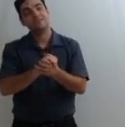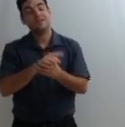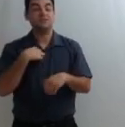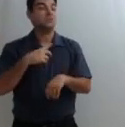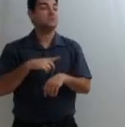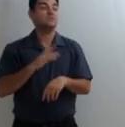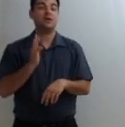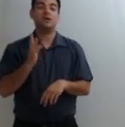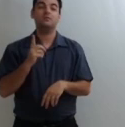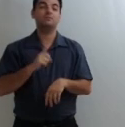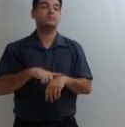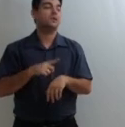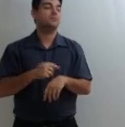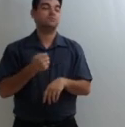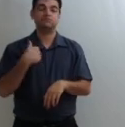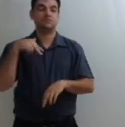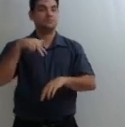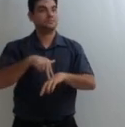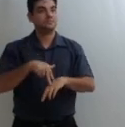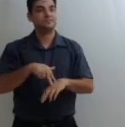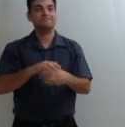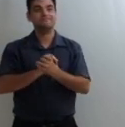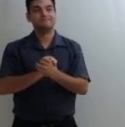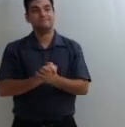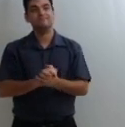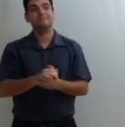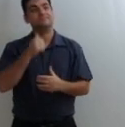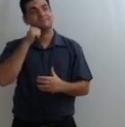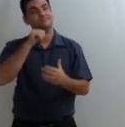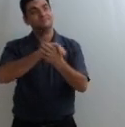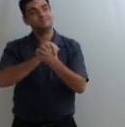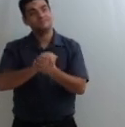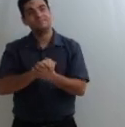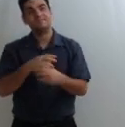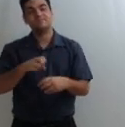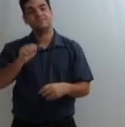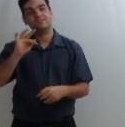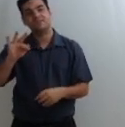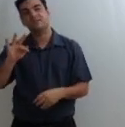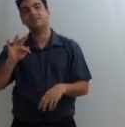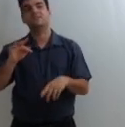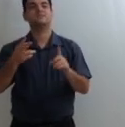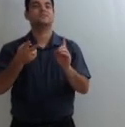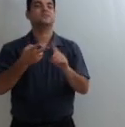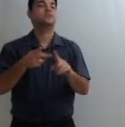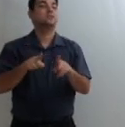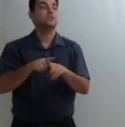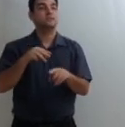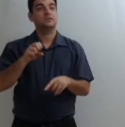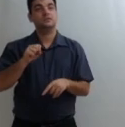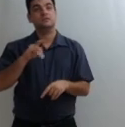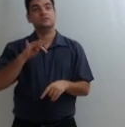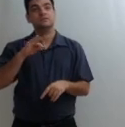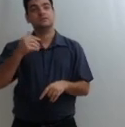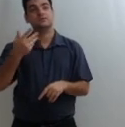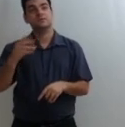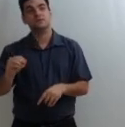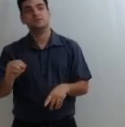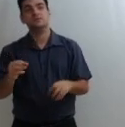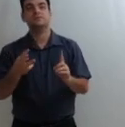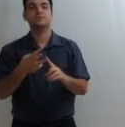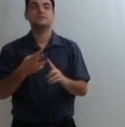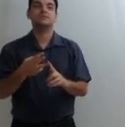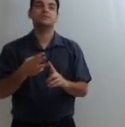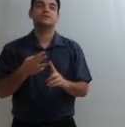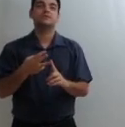vemos pessoalmente, ministra Laurita Vaz, ministro Nefe Cordeiro, ministro Sebastião Reis,